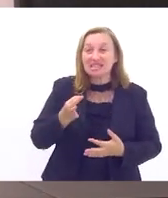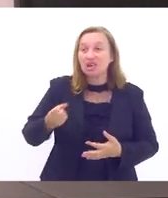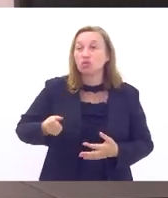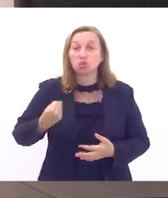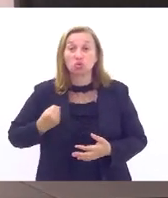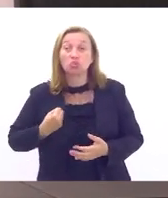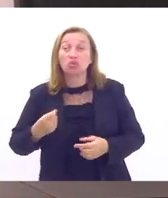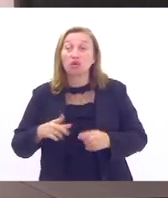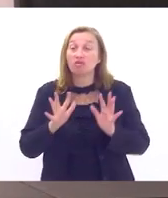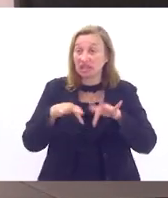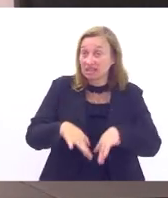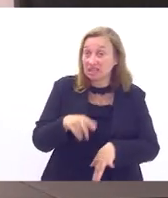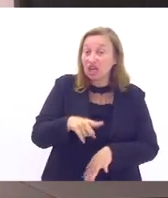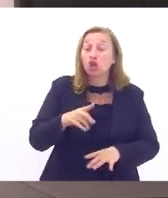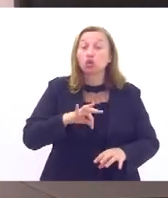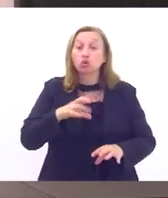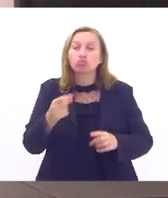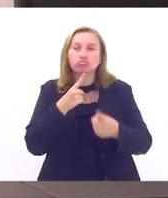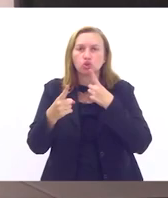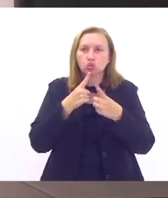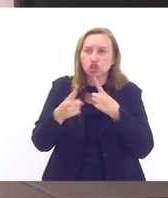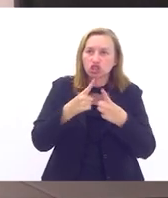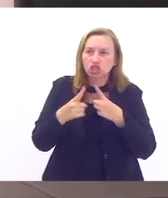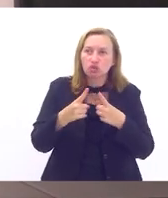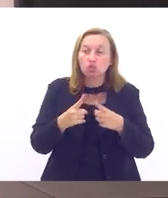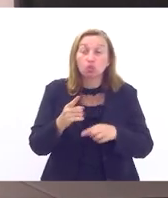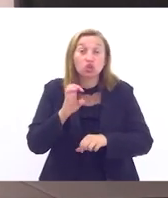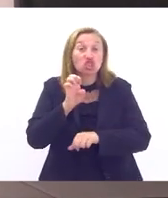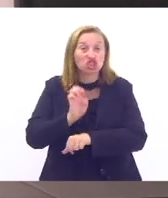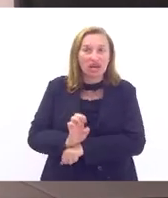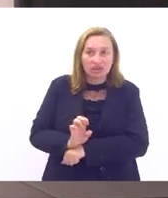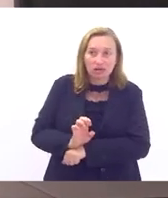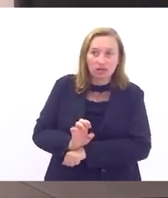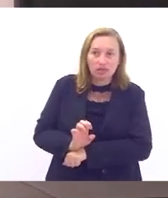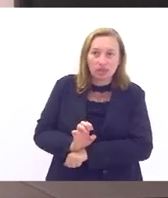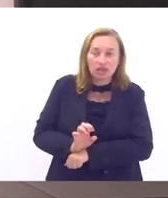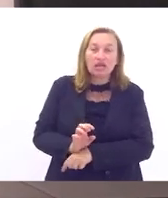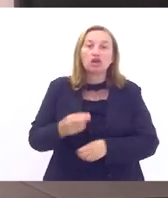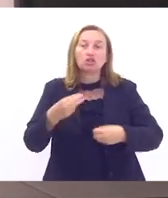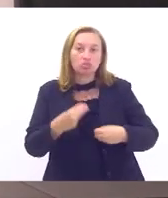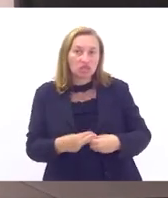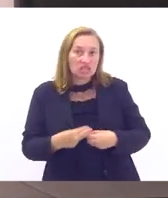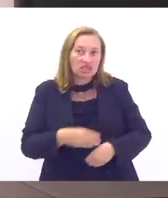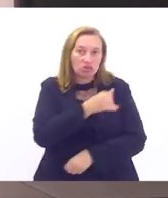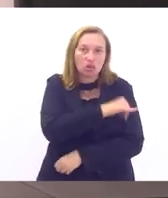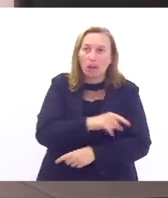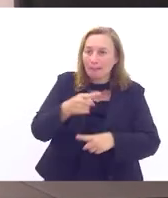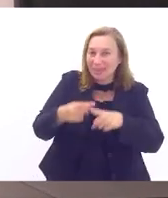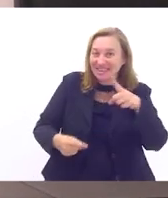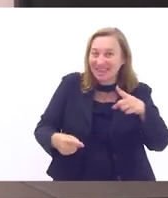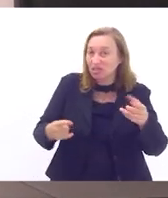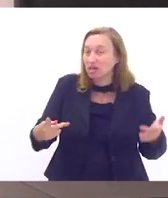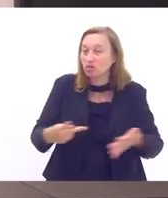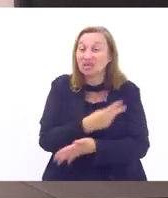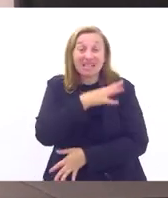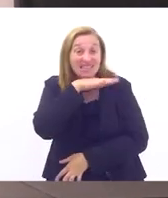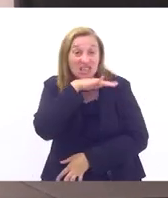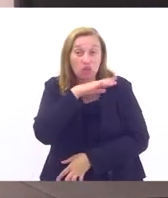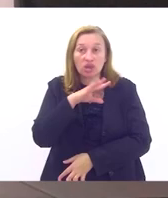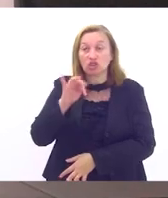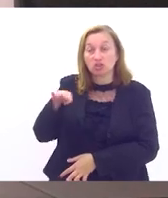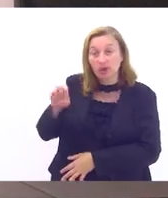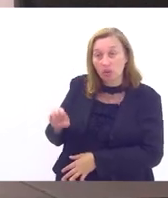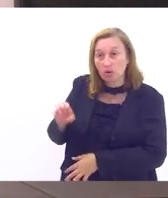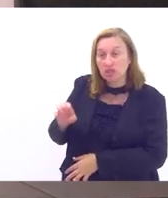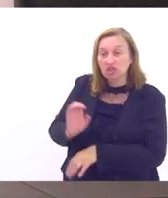aqui. Tudo nós estamos discutindo de um Estado e aqui do município do Rio de Janeiro. Metade do que acontece de ruim na tuberculose no